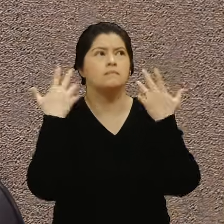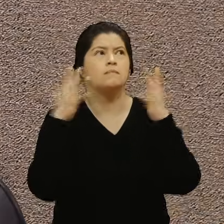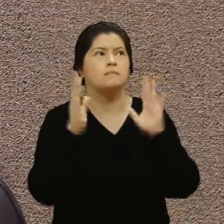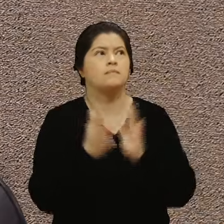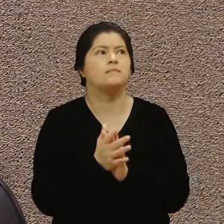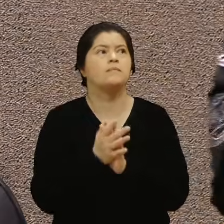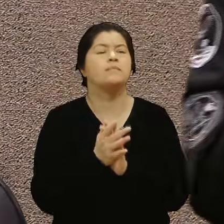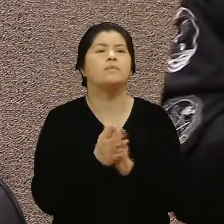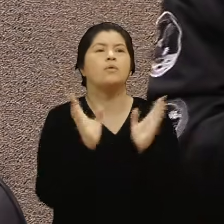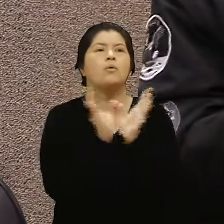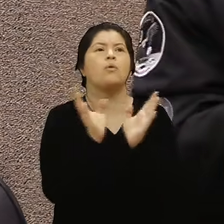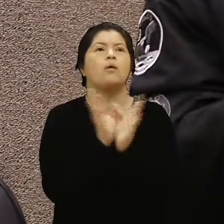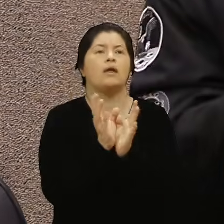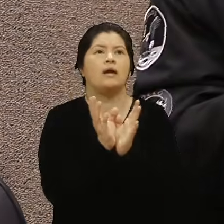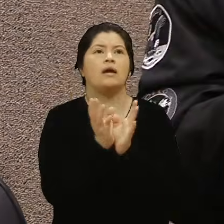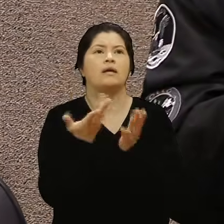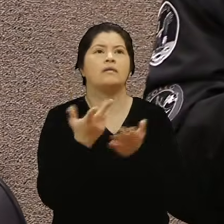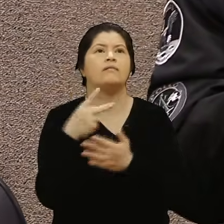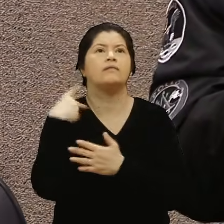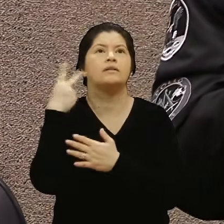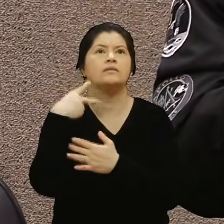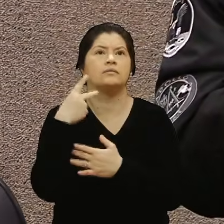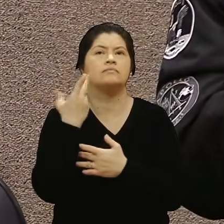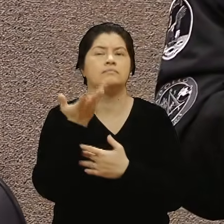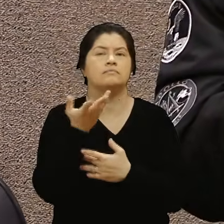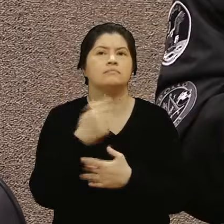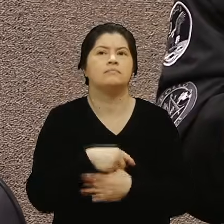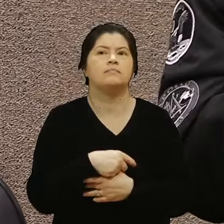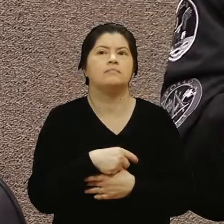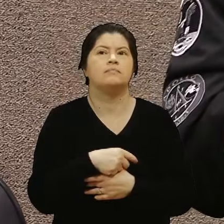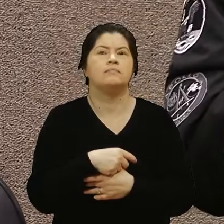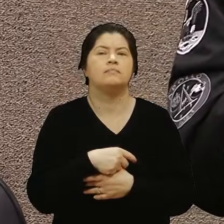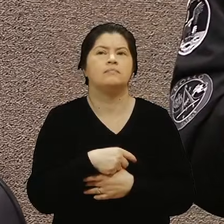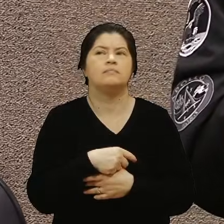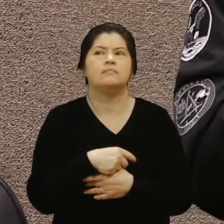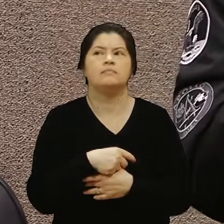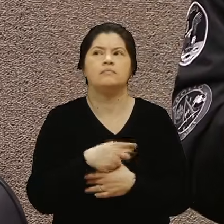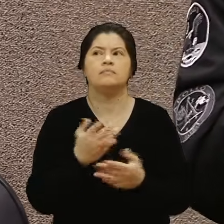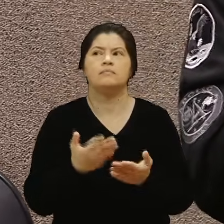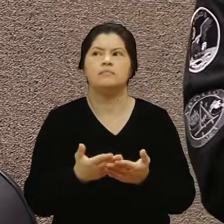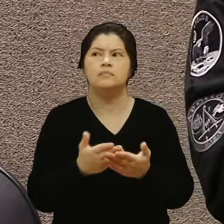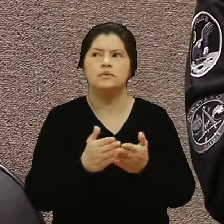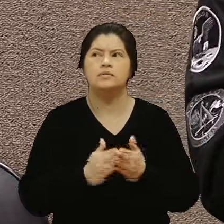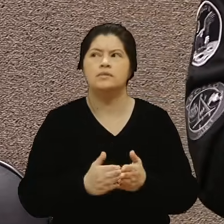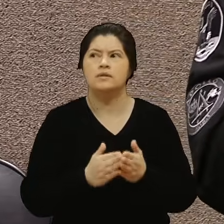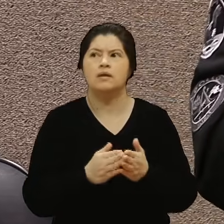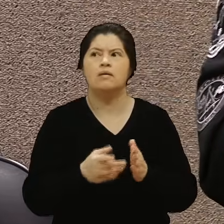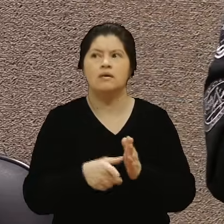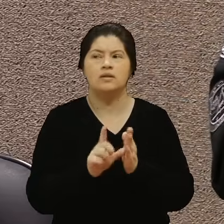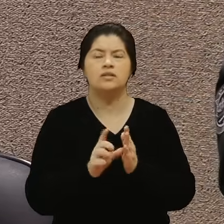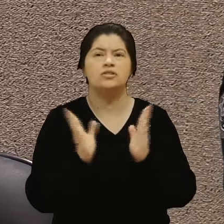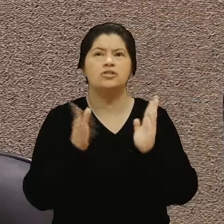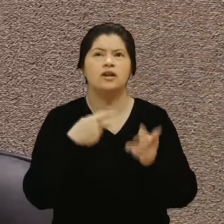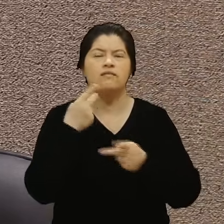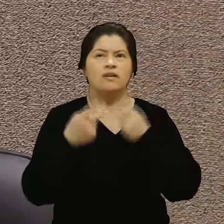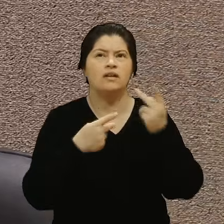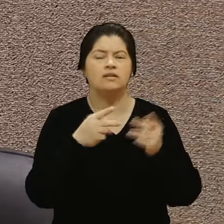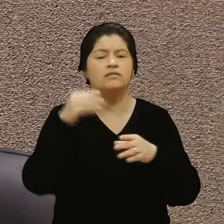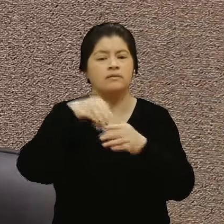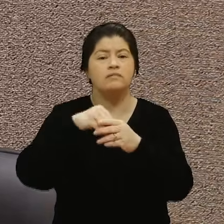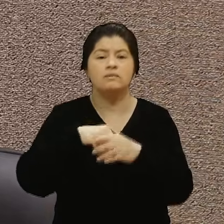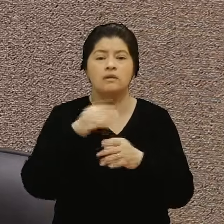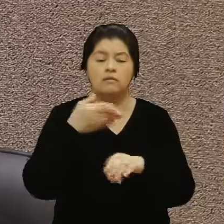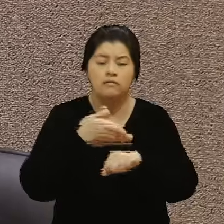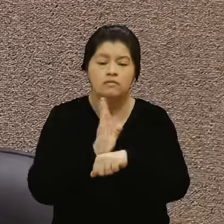colega vereador Cristiano Becker pela proposição dessa moção. Já deixo de antemão que votarei